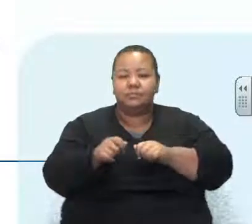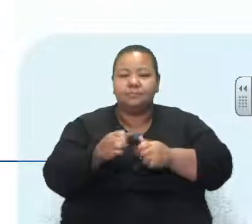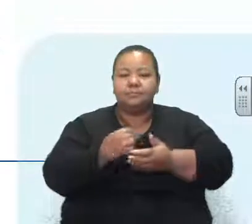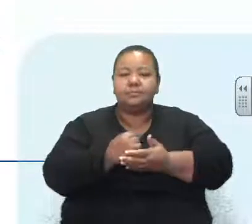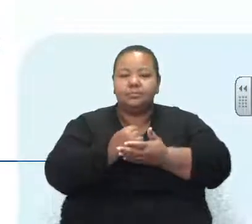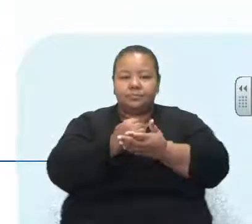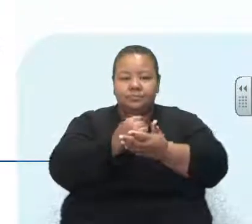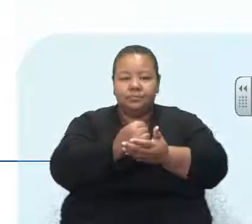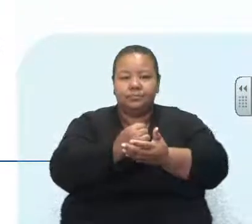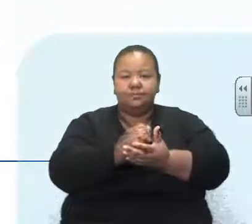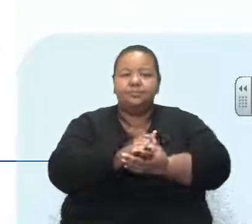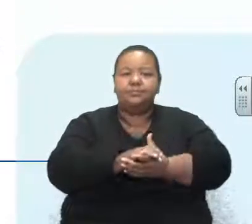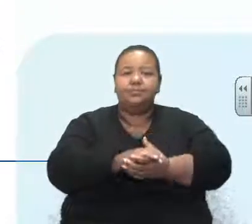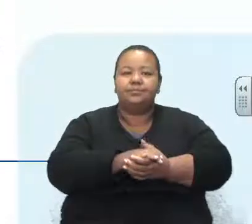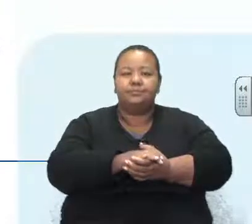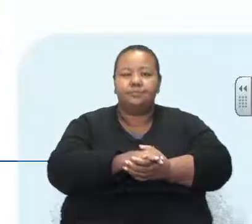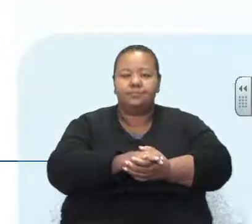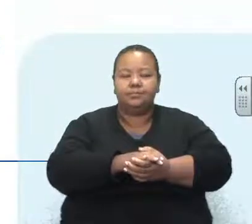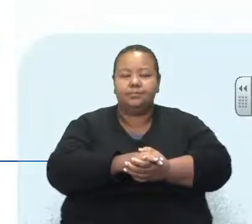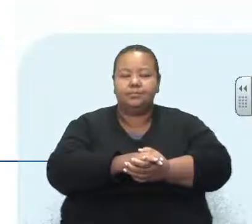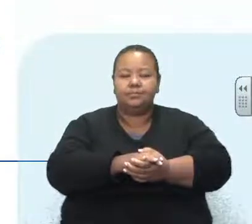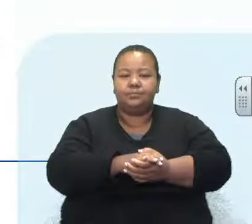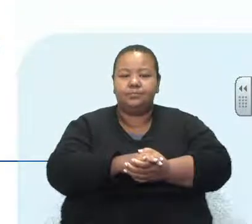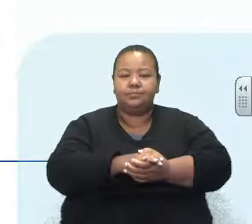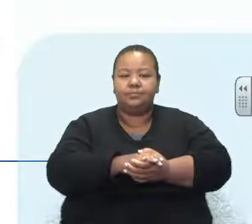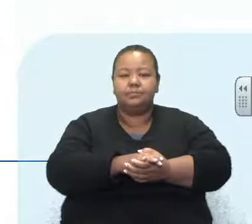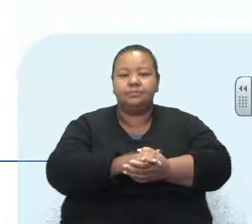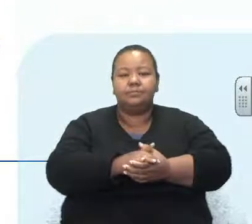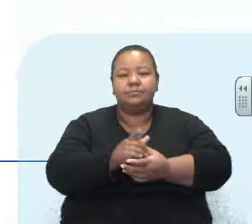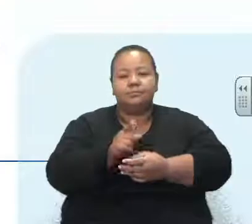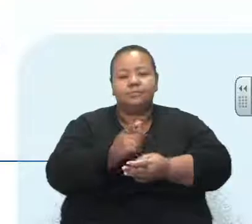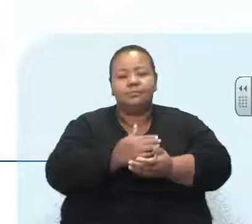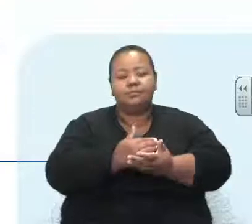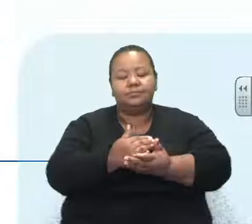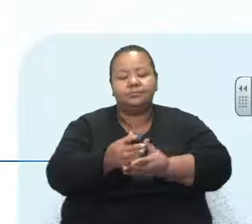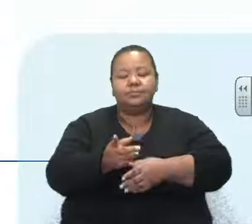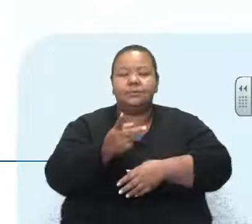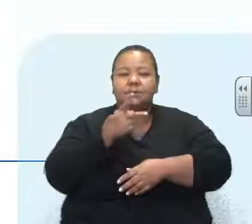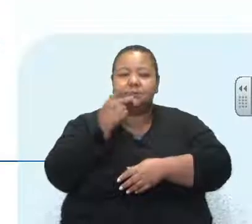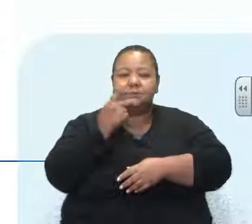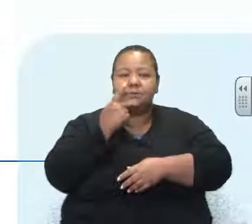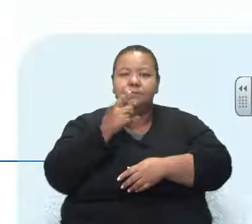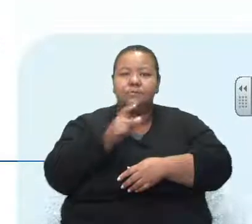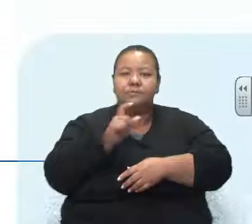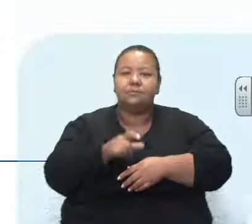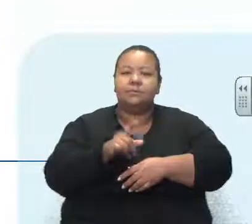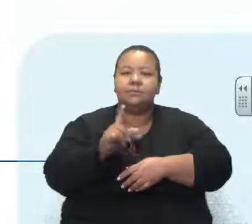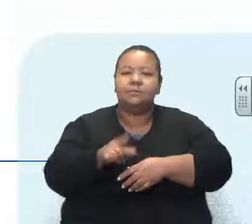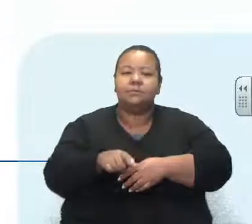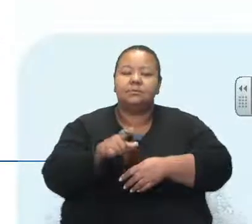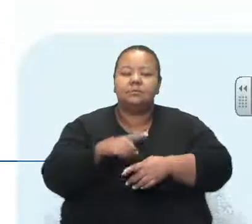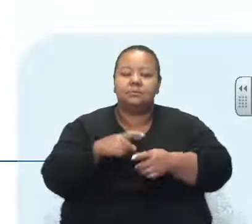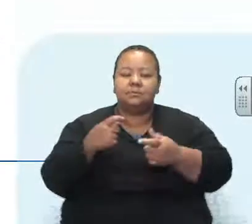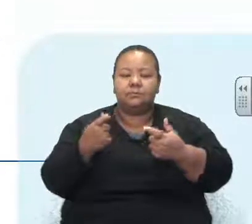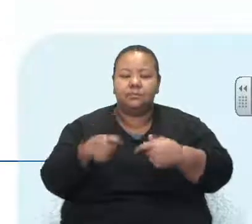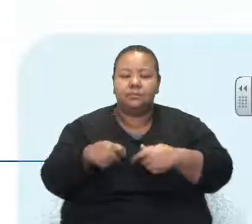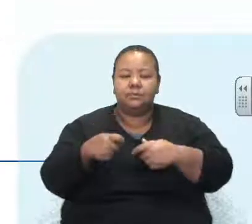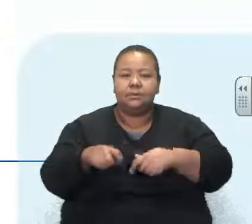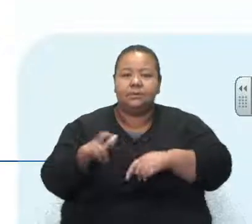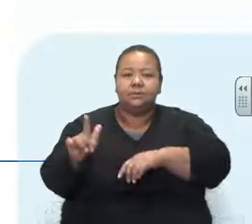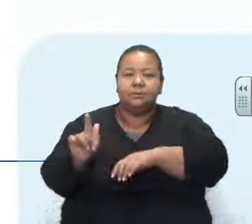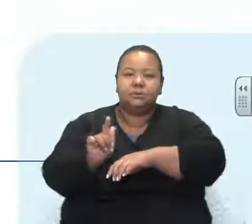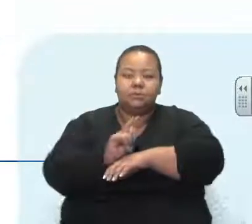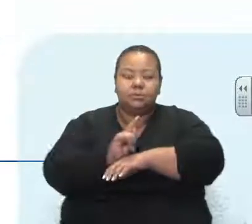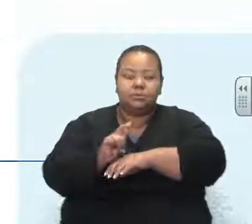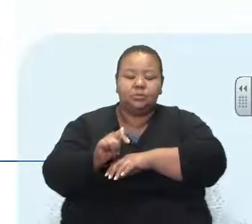auxiliar? E aí, primeiro, você começa falando, né? Que a frase de Demi, que precisa